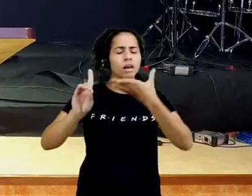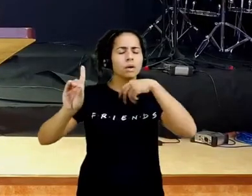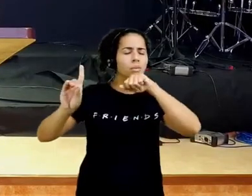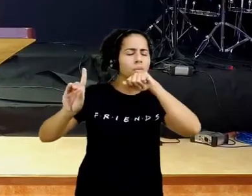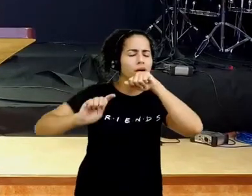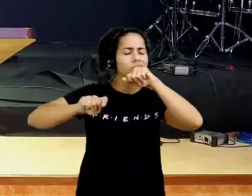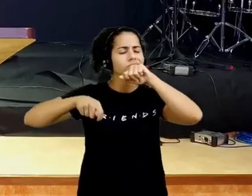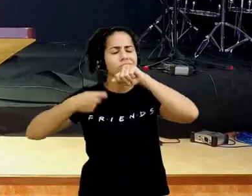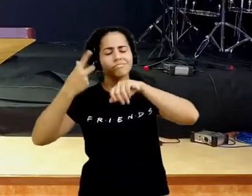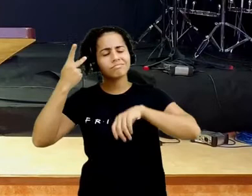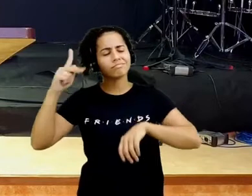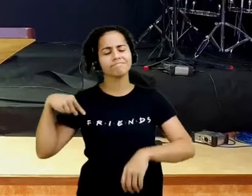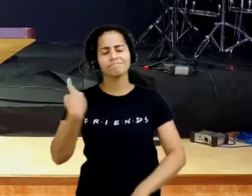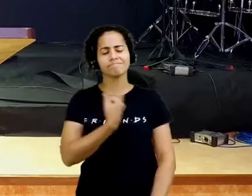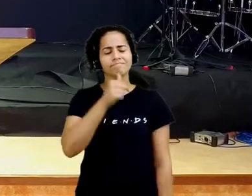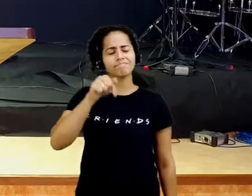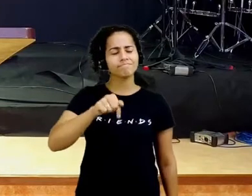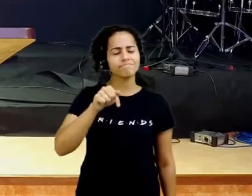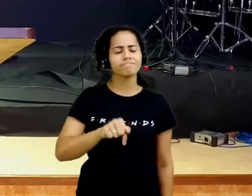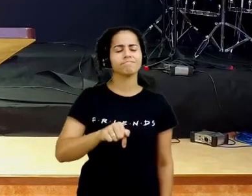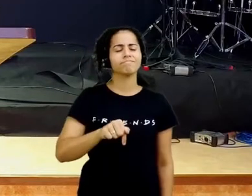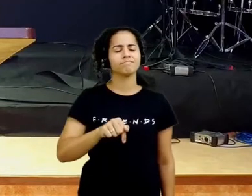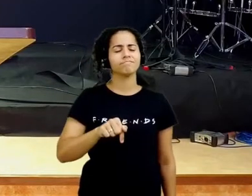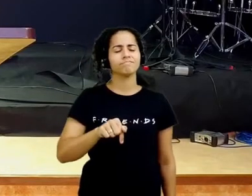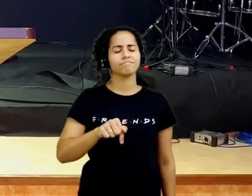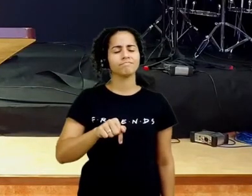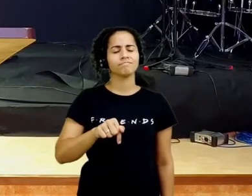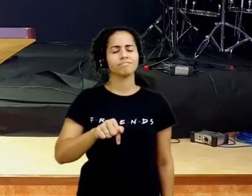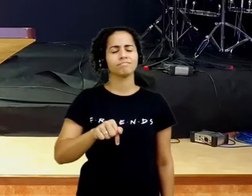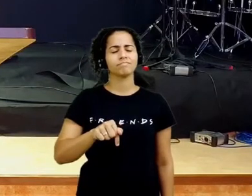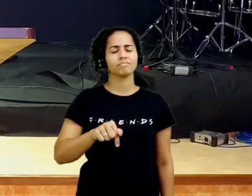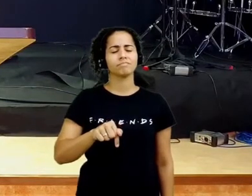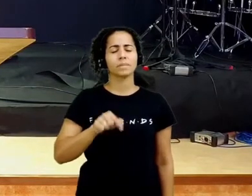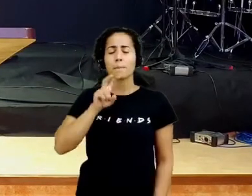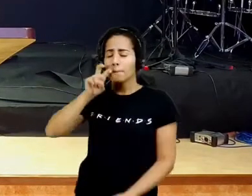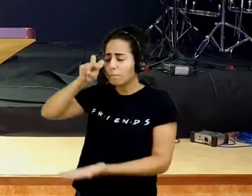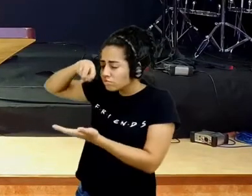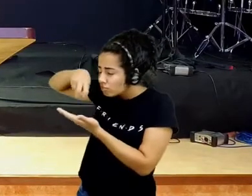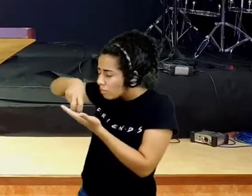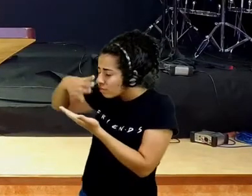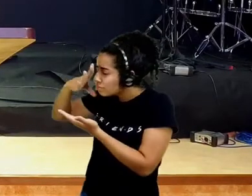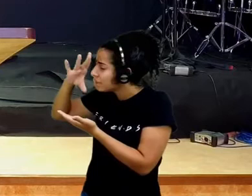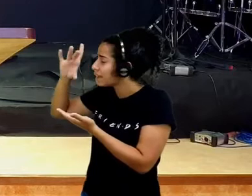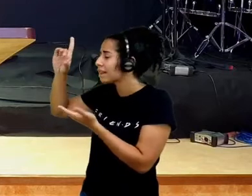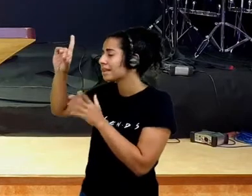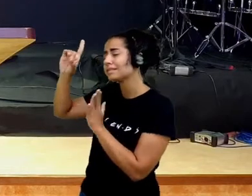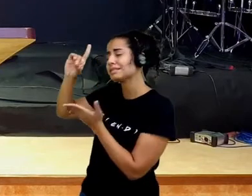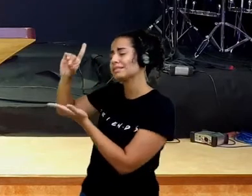de Jesus, nós estamos aqui, nós nos prostramos diante do